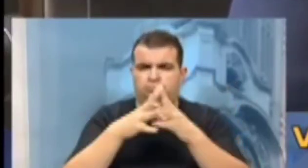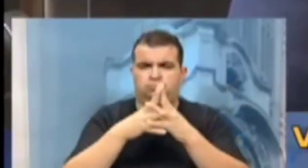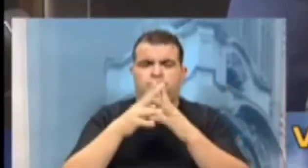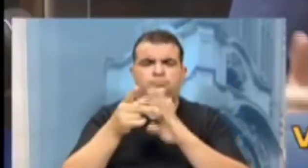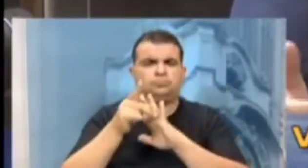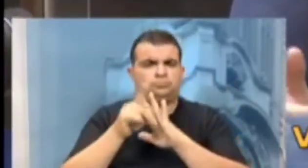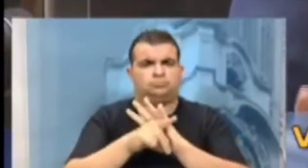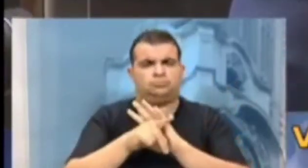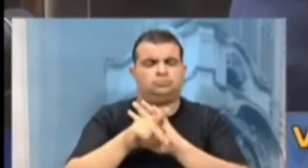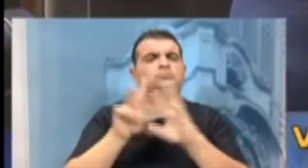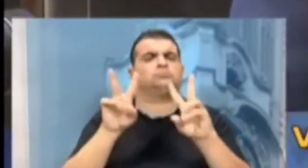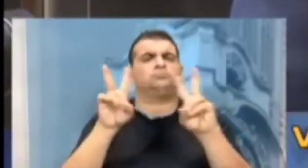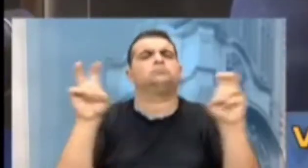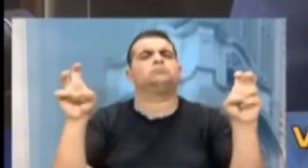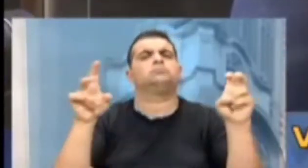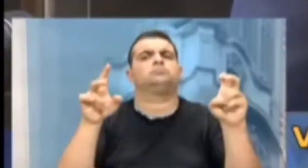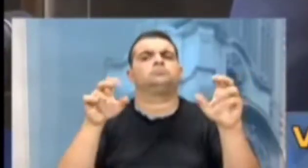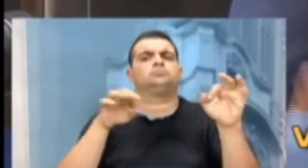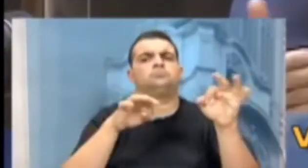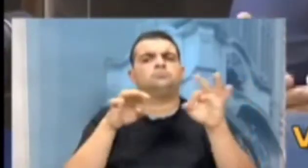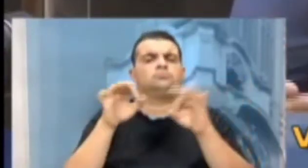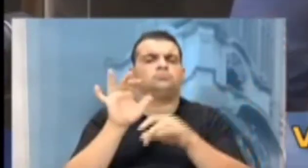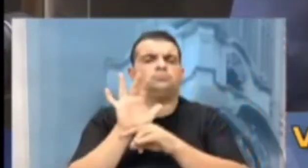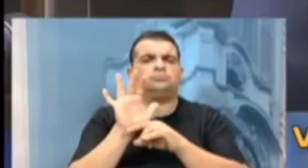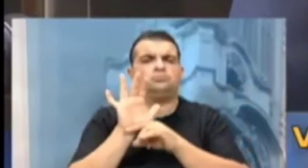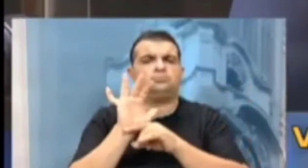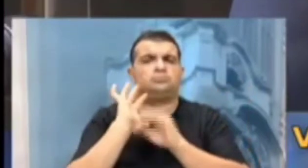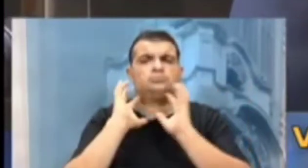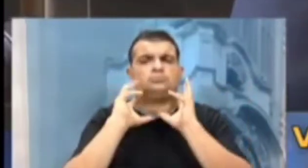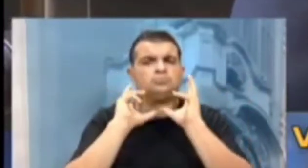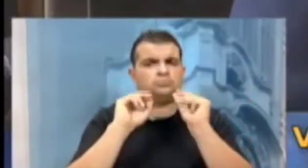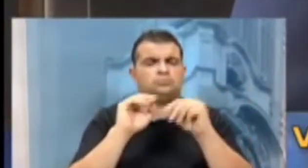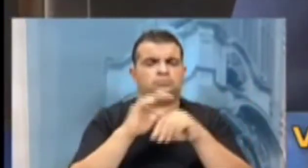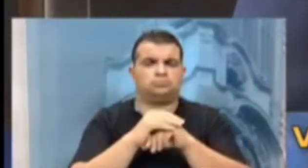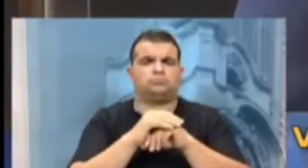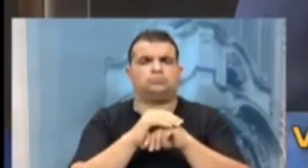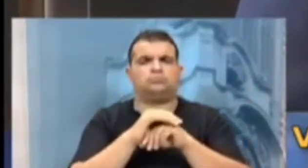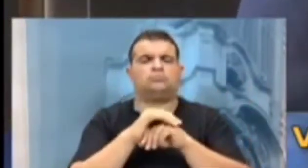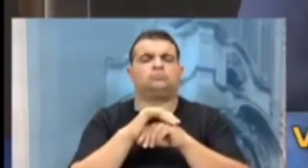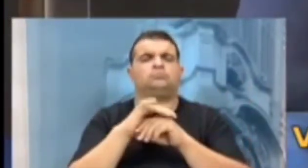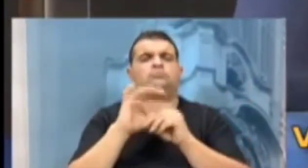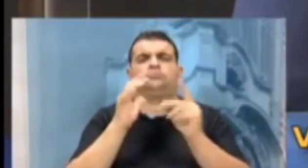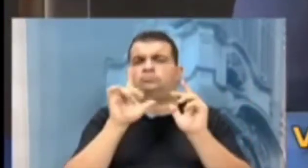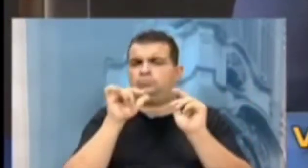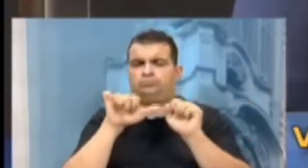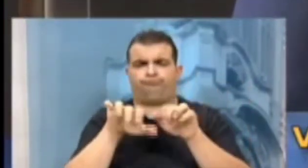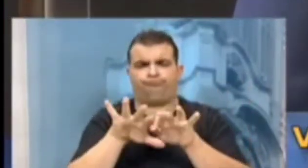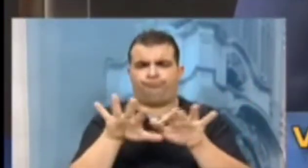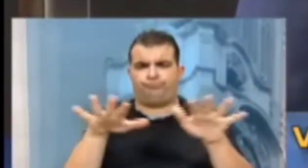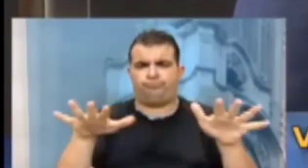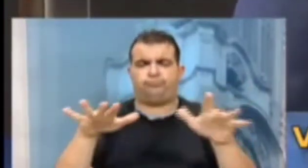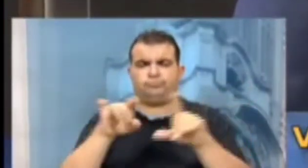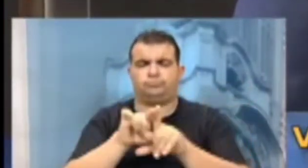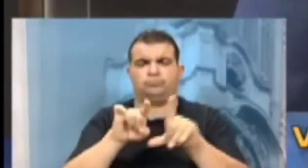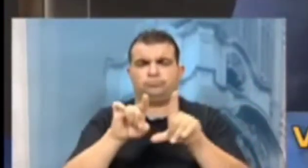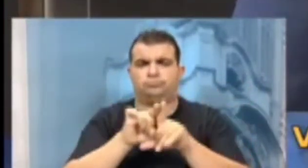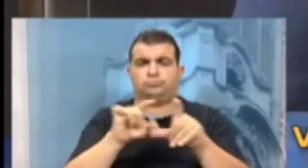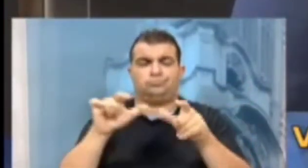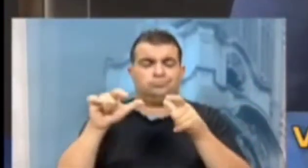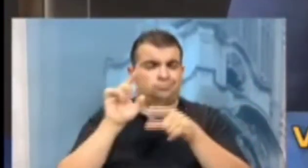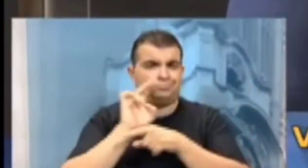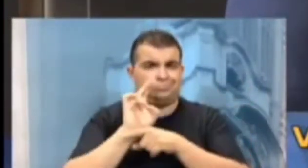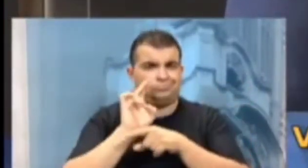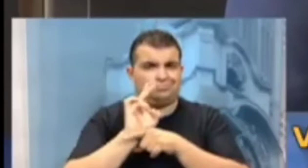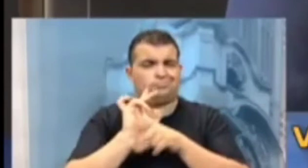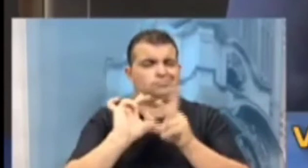pauta da defesa dos nossos animais dos nossos Mananciais das áreas de